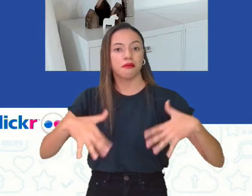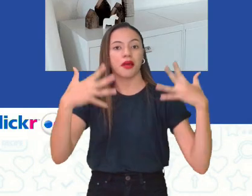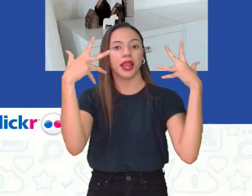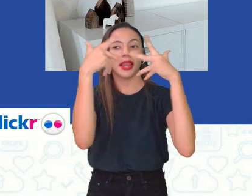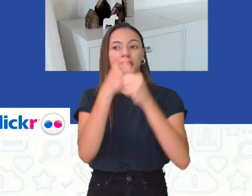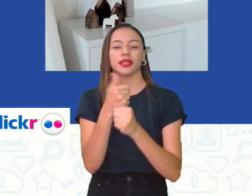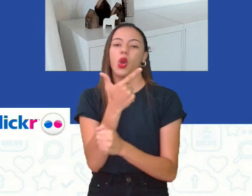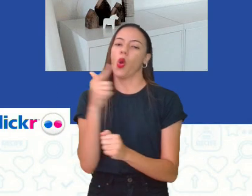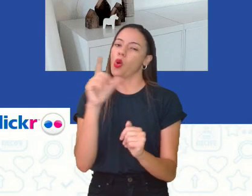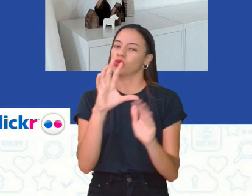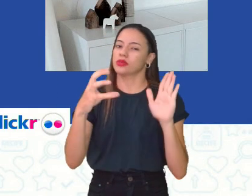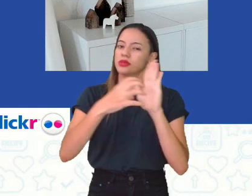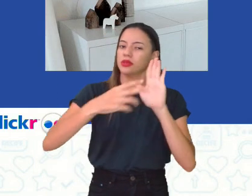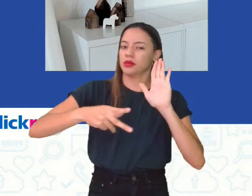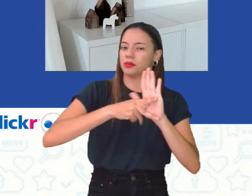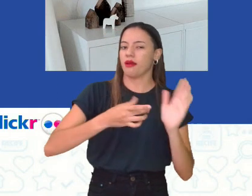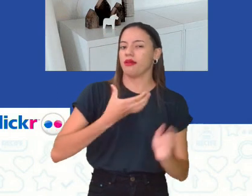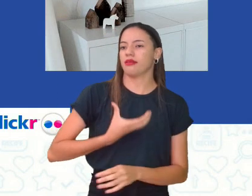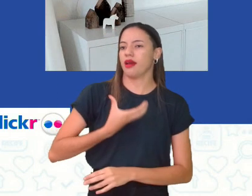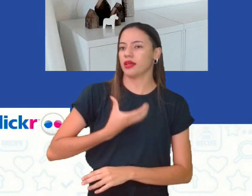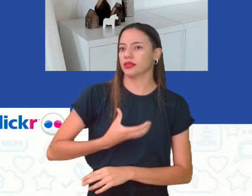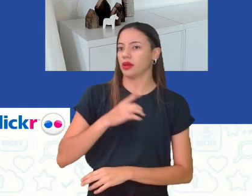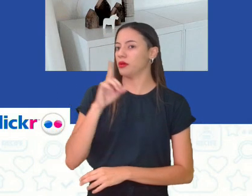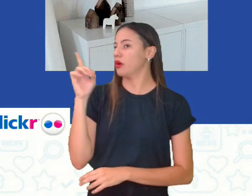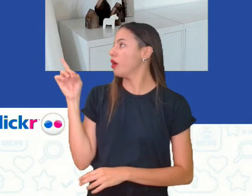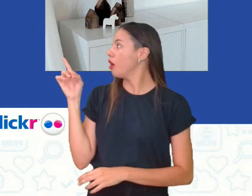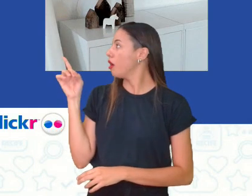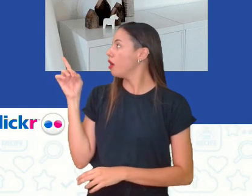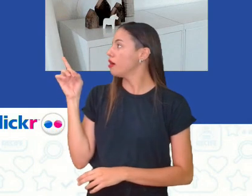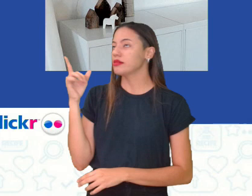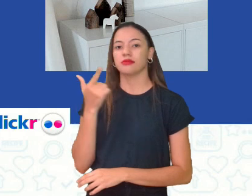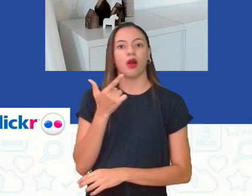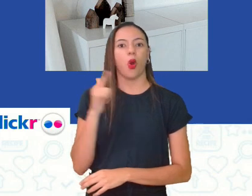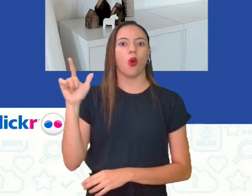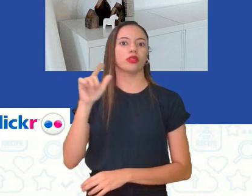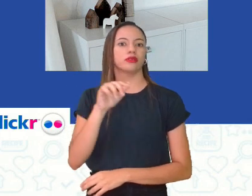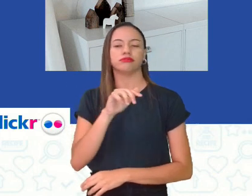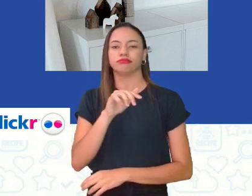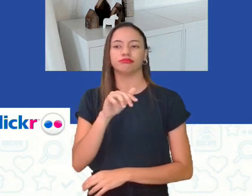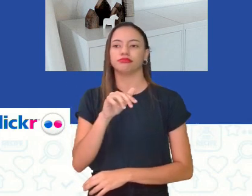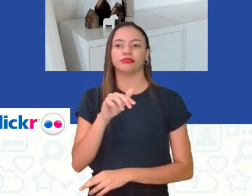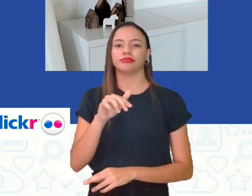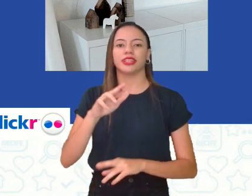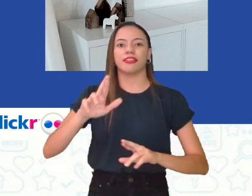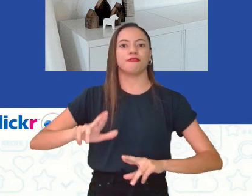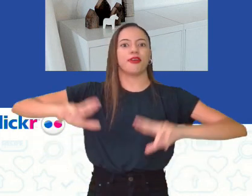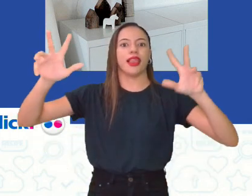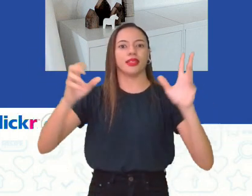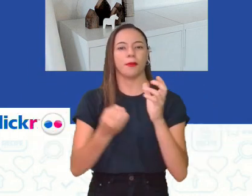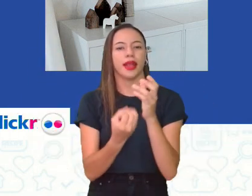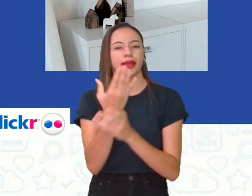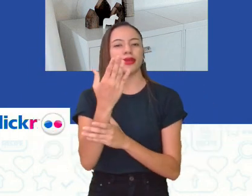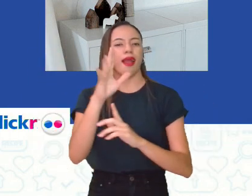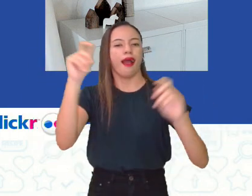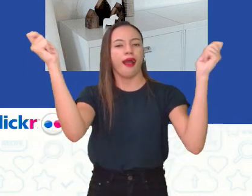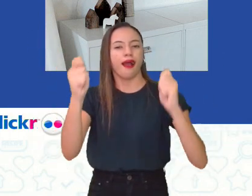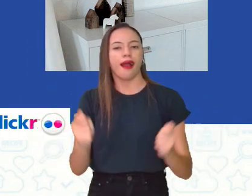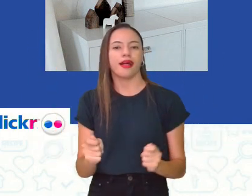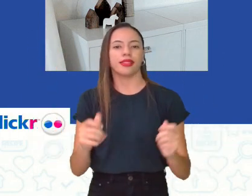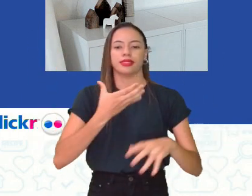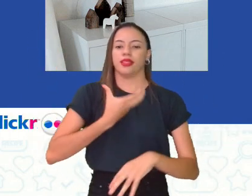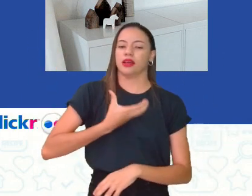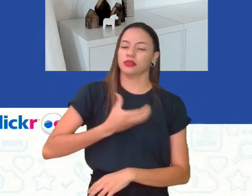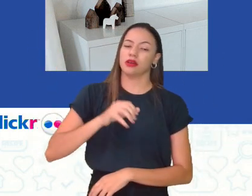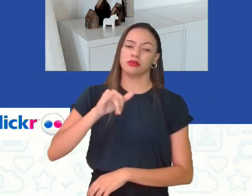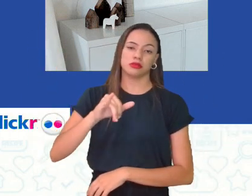do Natal que eu trouxe também alternativo, formas alternativas de se criar uma árvore de Natal. Quem não tem dinheiro para